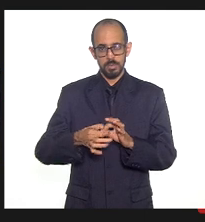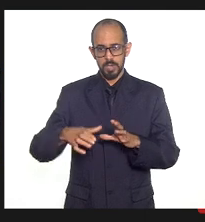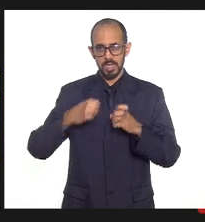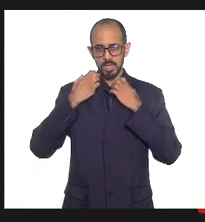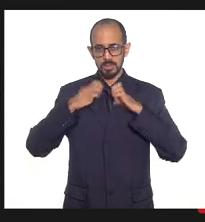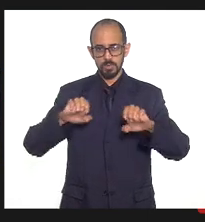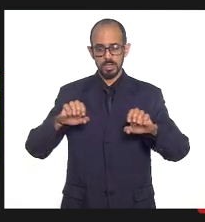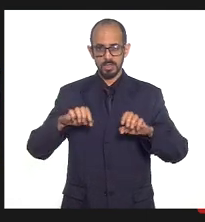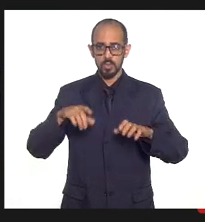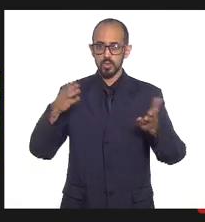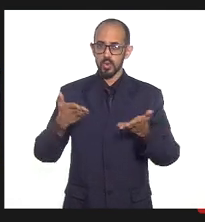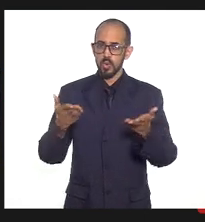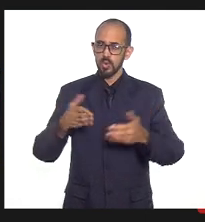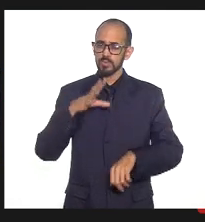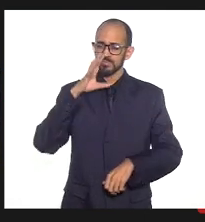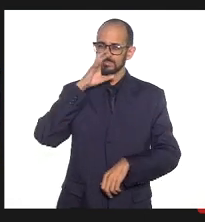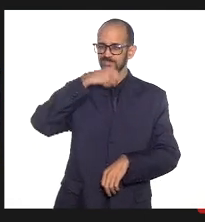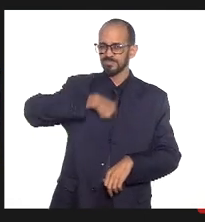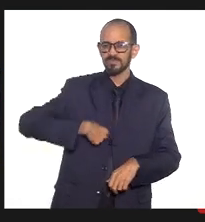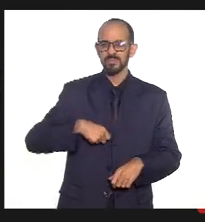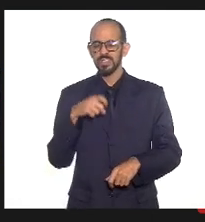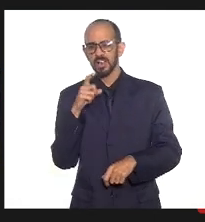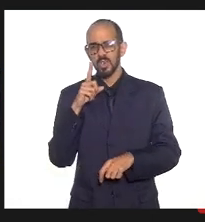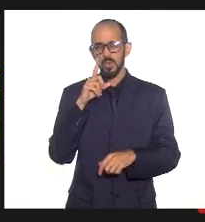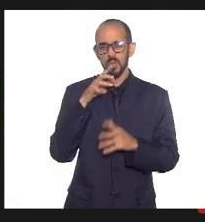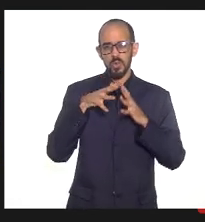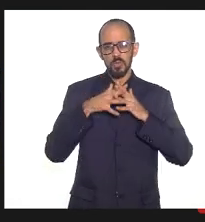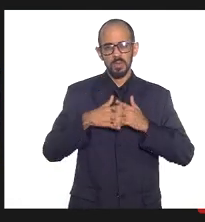hoje é uma resistência, ela representa